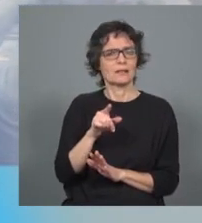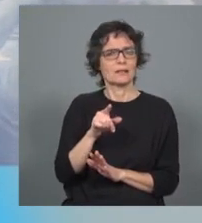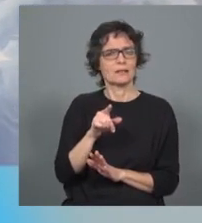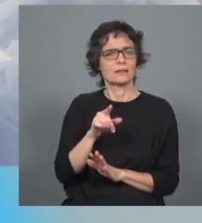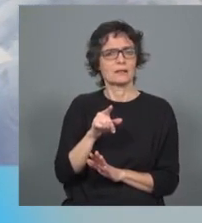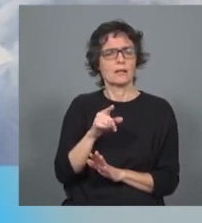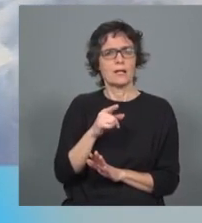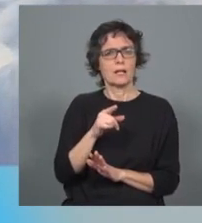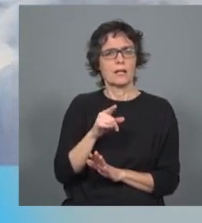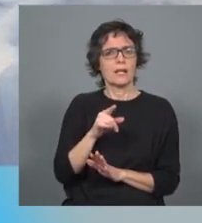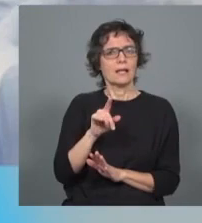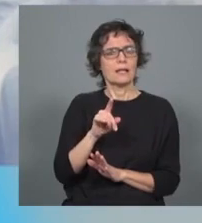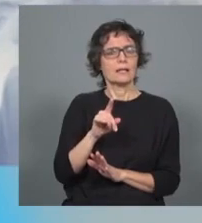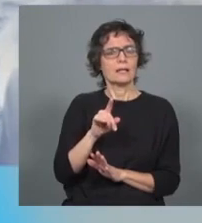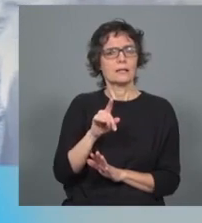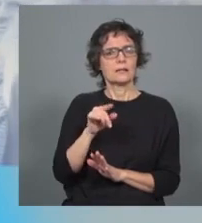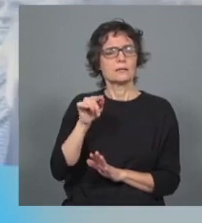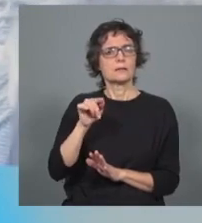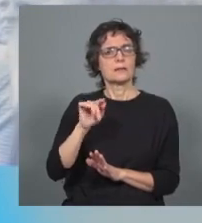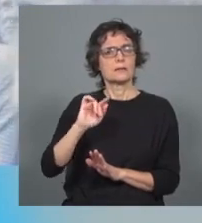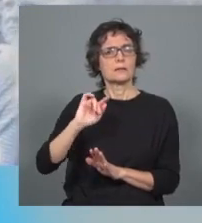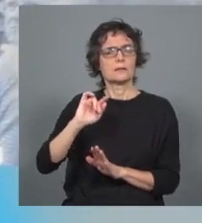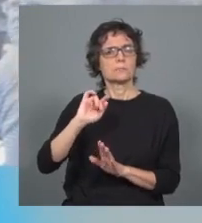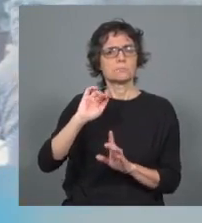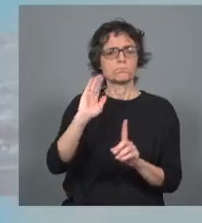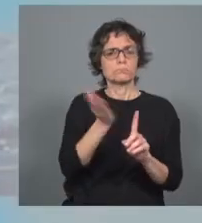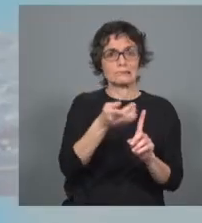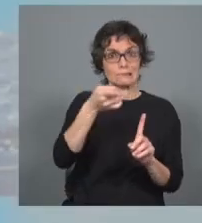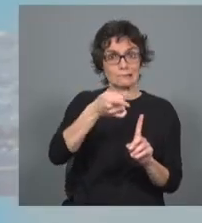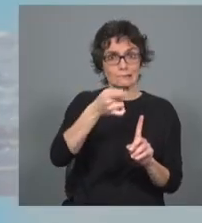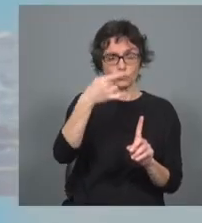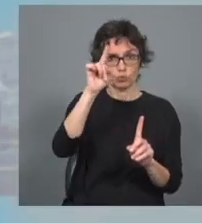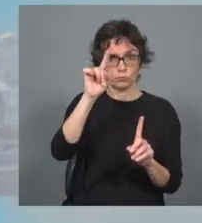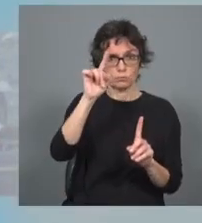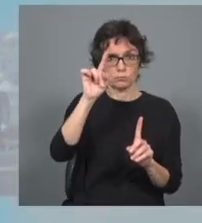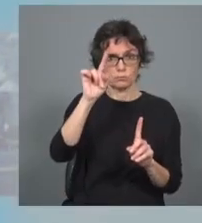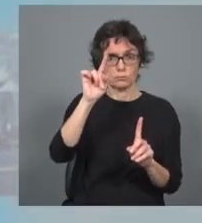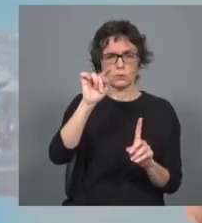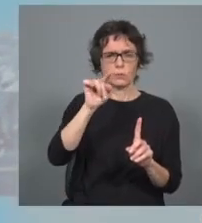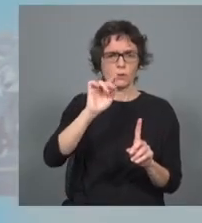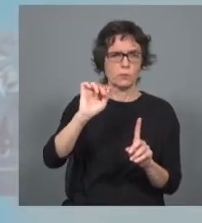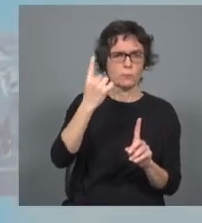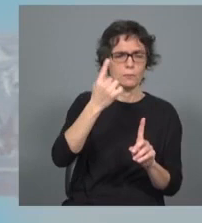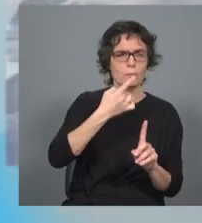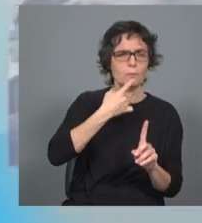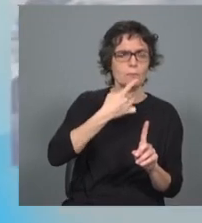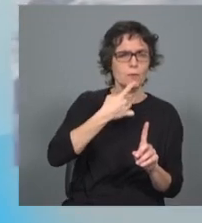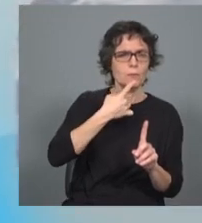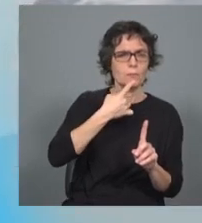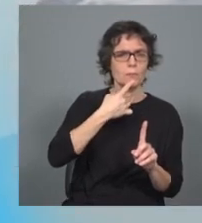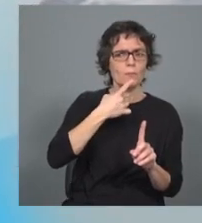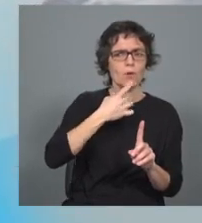não pedia a fiscalização da primeira questão. Portanto, pôs entre parênteses a questão de saber se a eutanásia por si e em